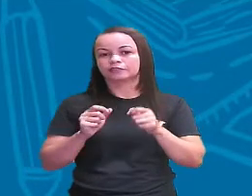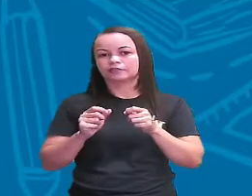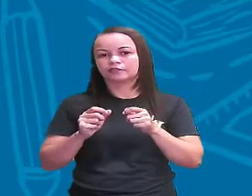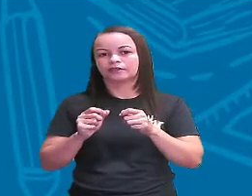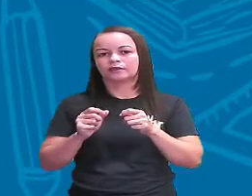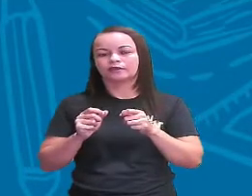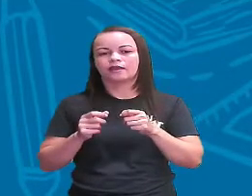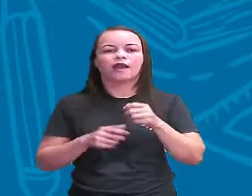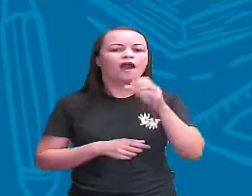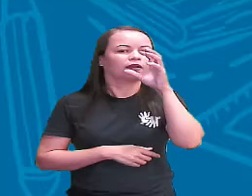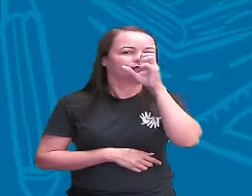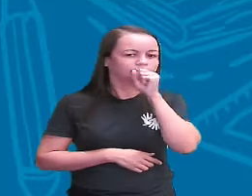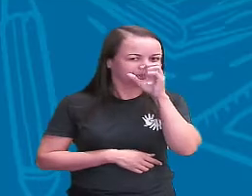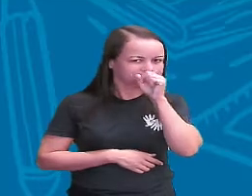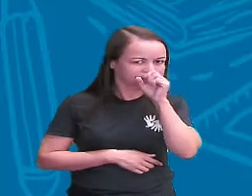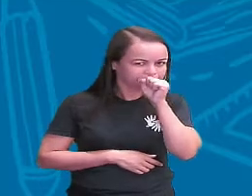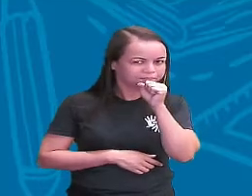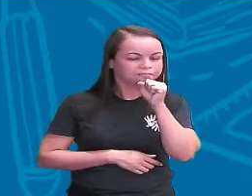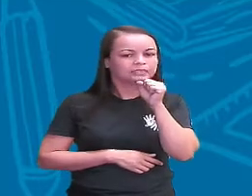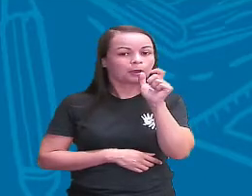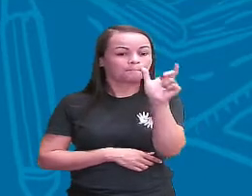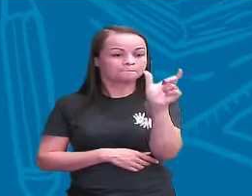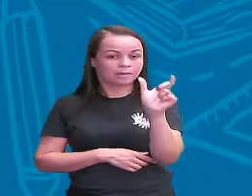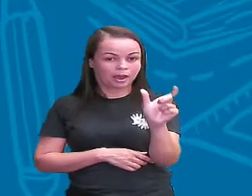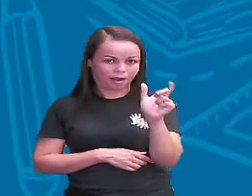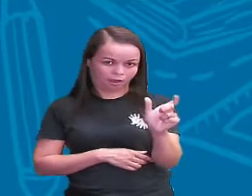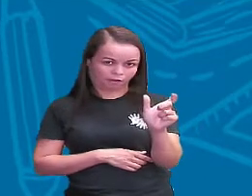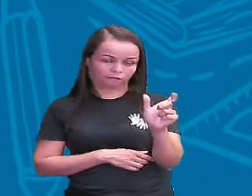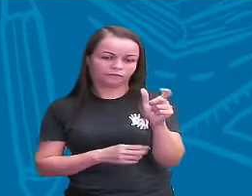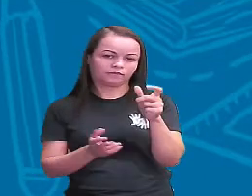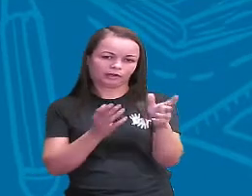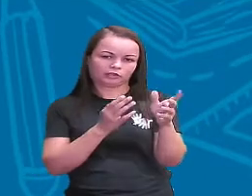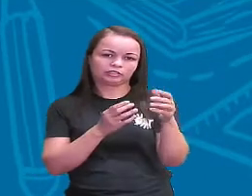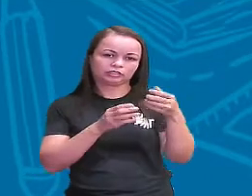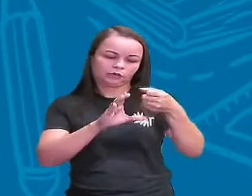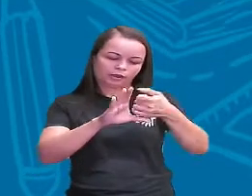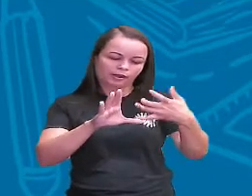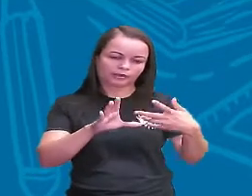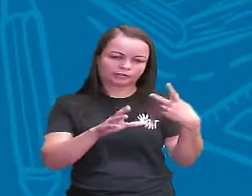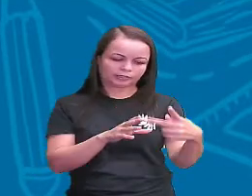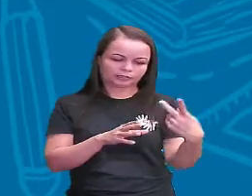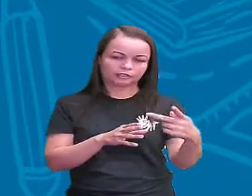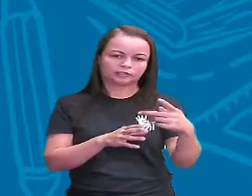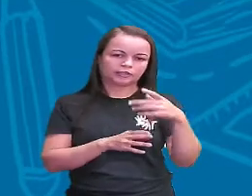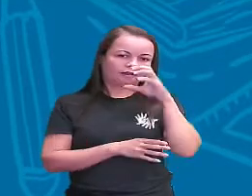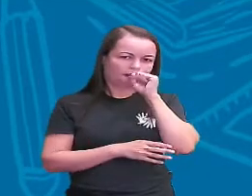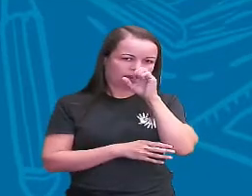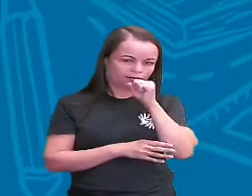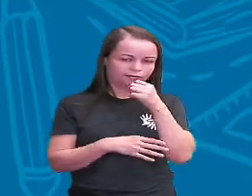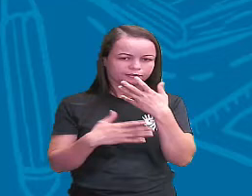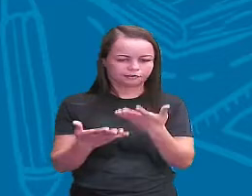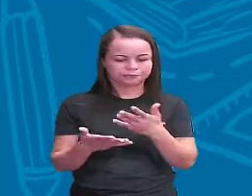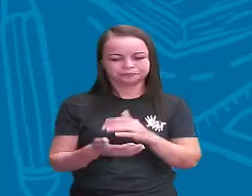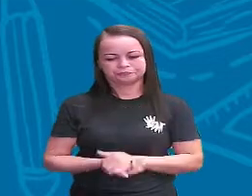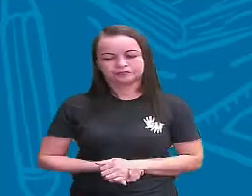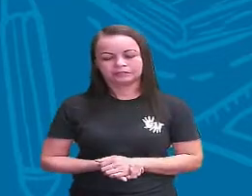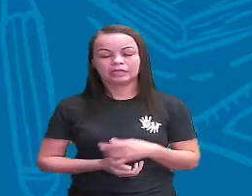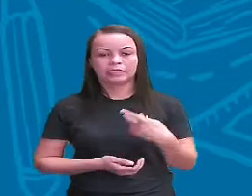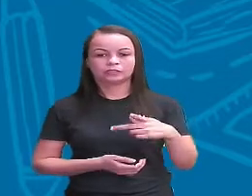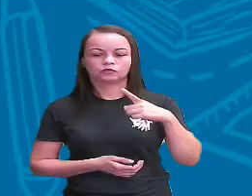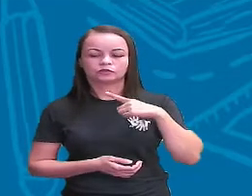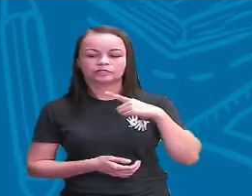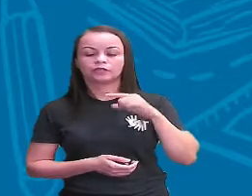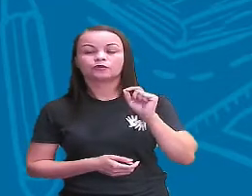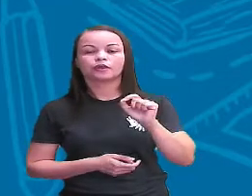as laranjas. Elas deram palavras que deram características, qualidades a essa laranja. Então, a gente chama isso